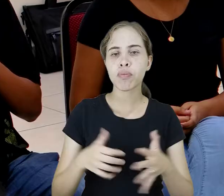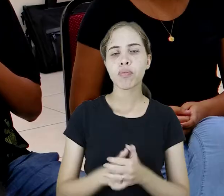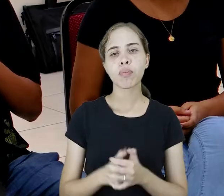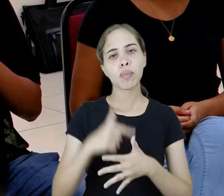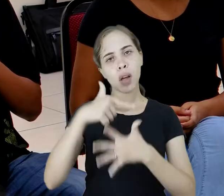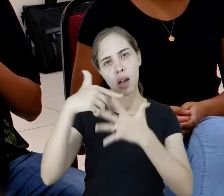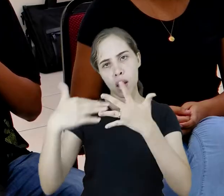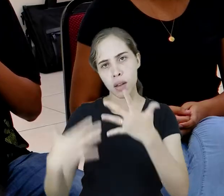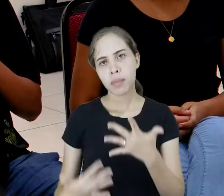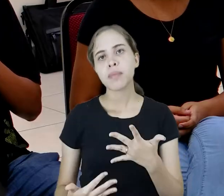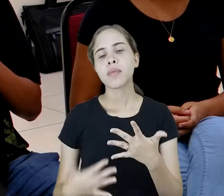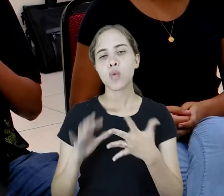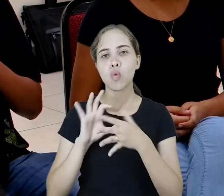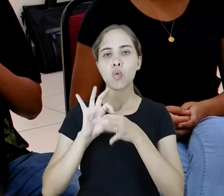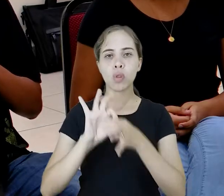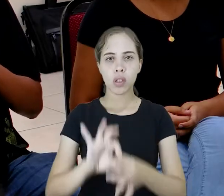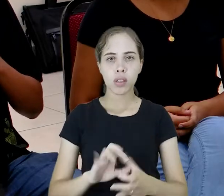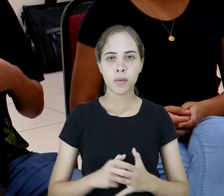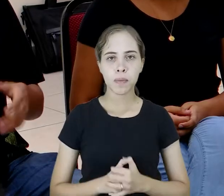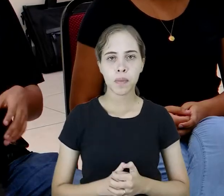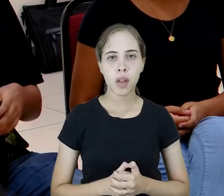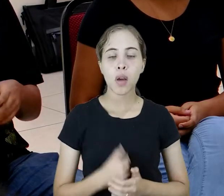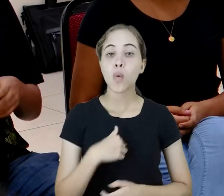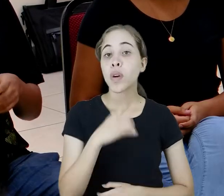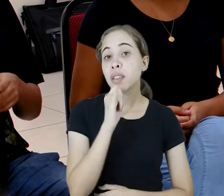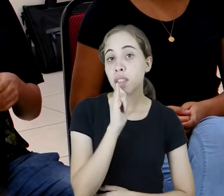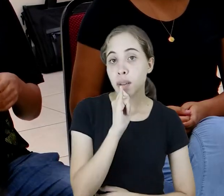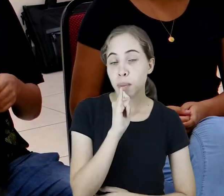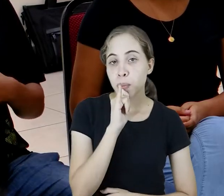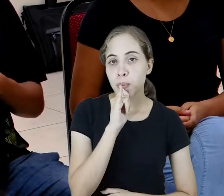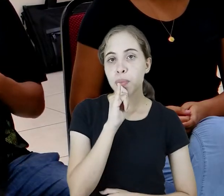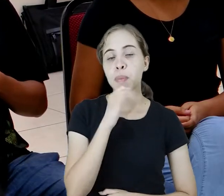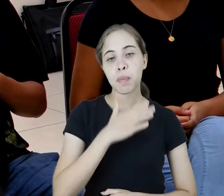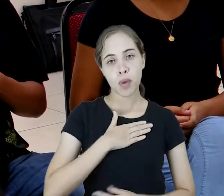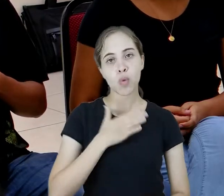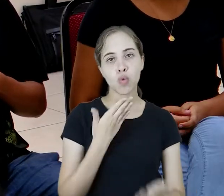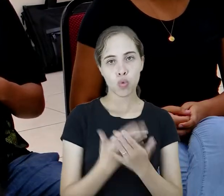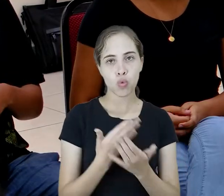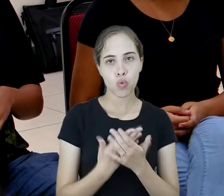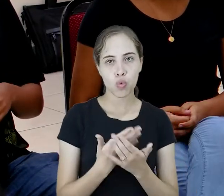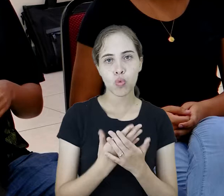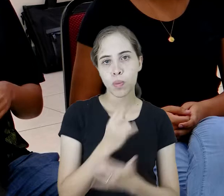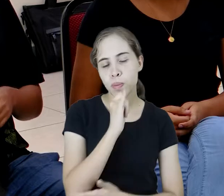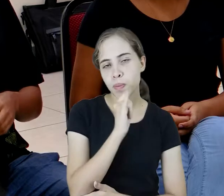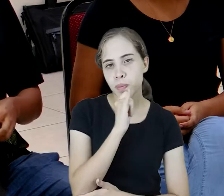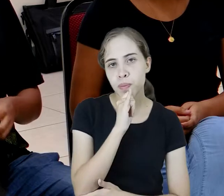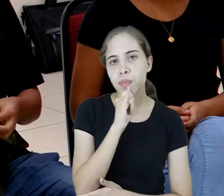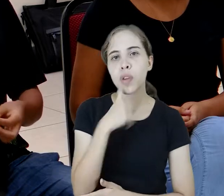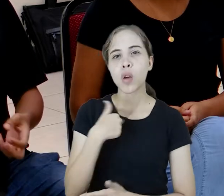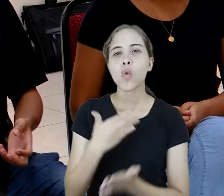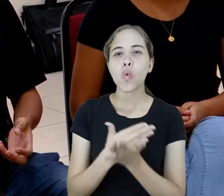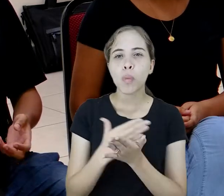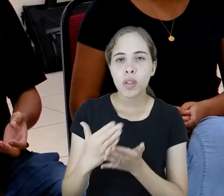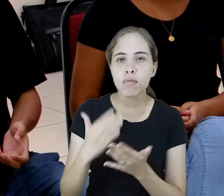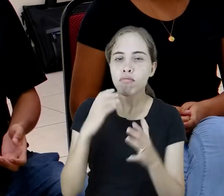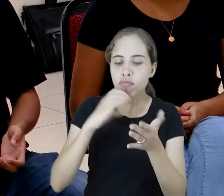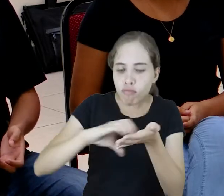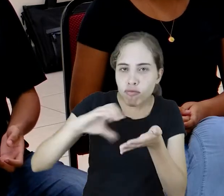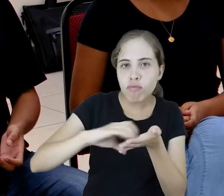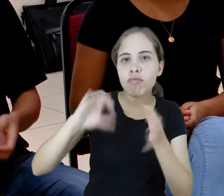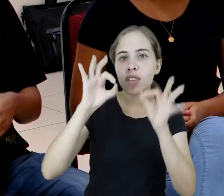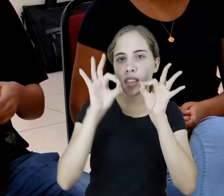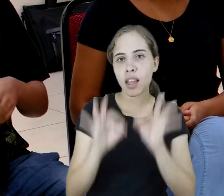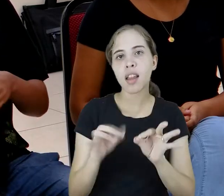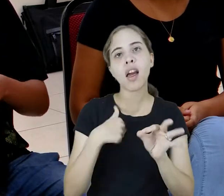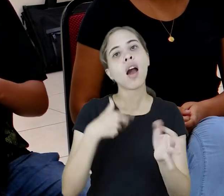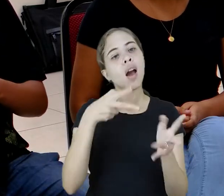várias situações na minha vida. E um exemplo disso é nos meus estudos. Eu comecei a estudar as escrituras de forma correta